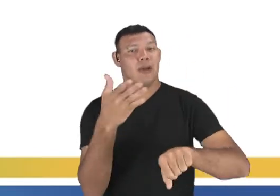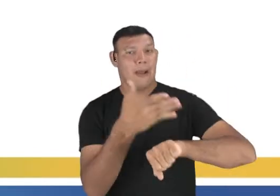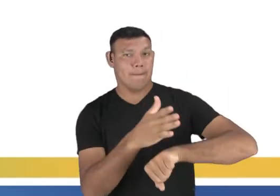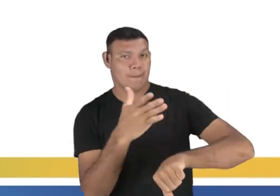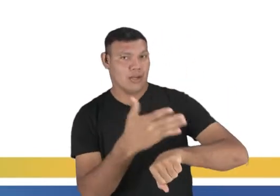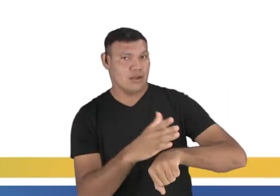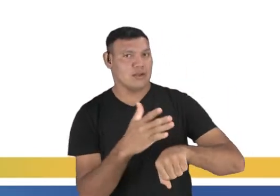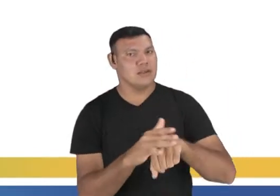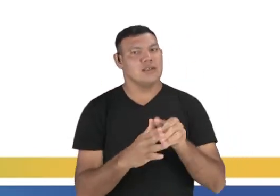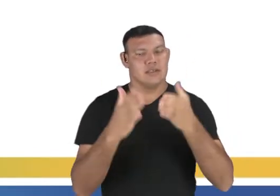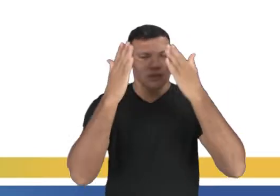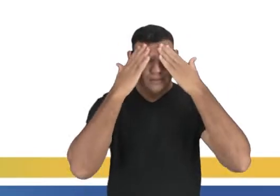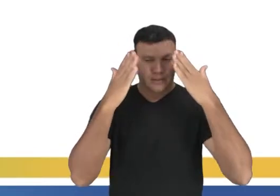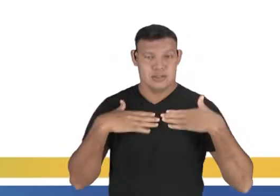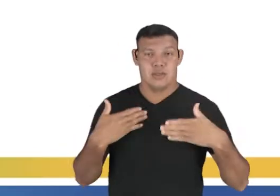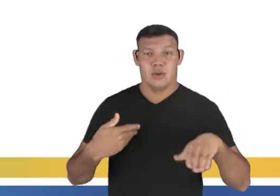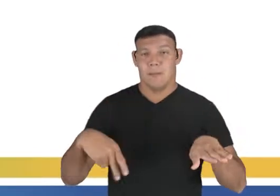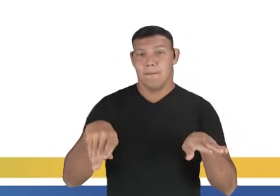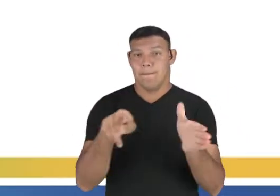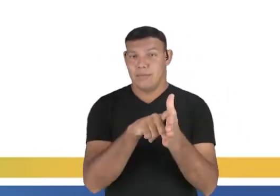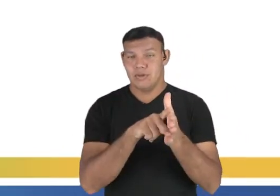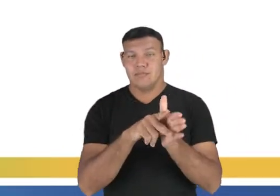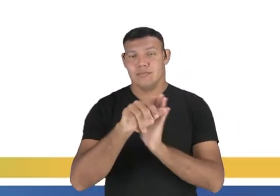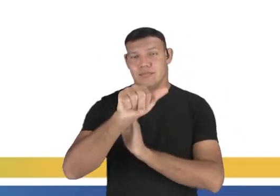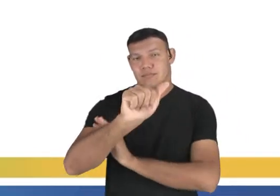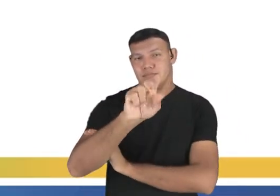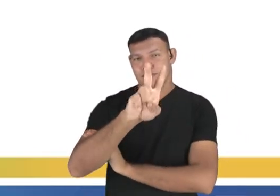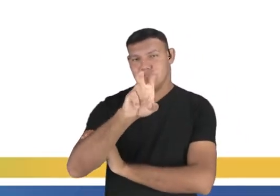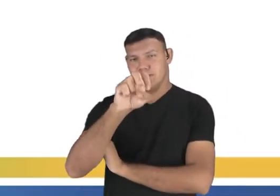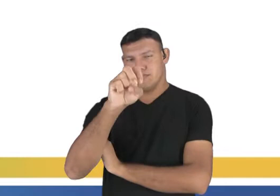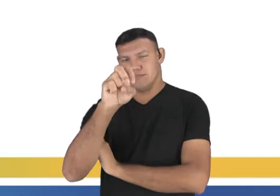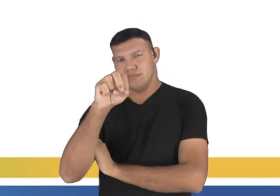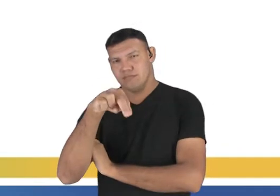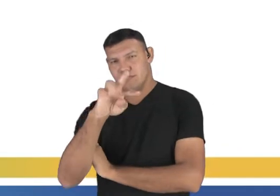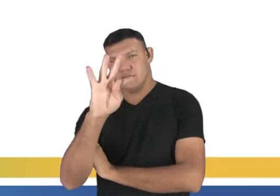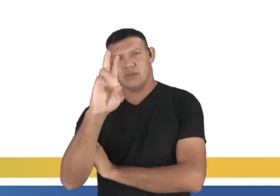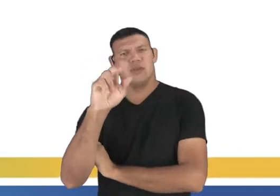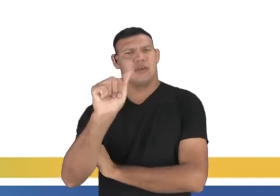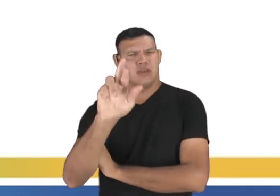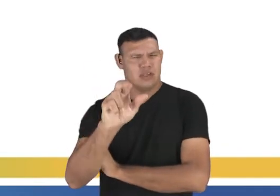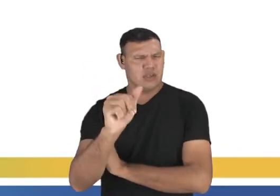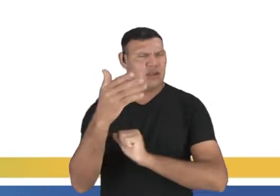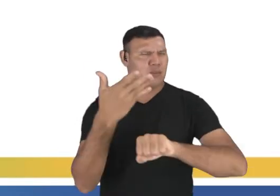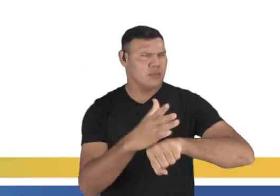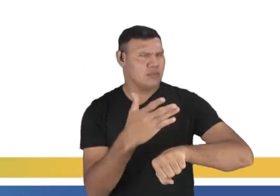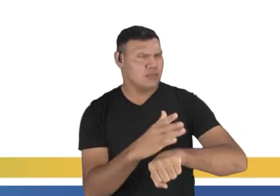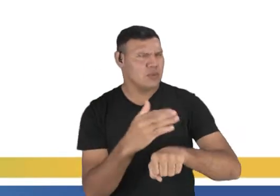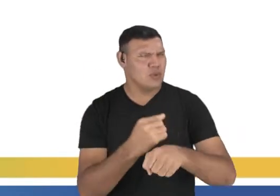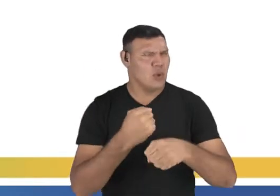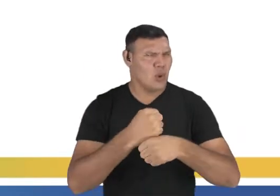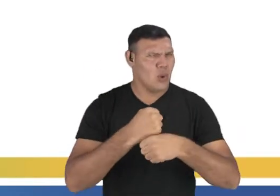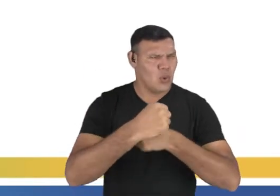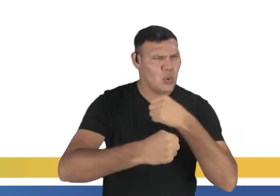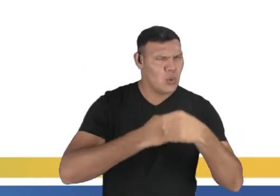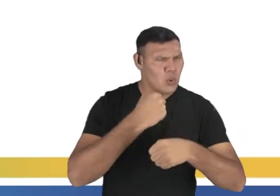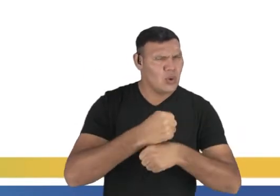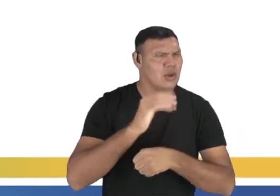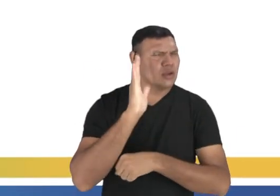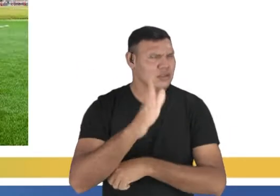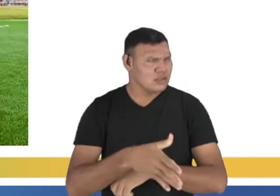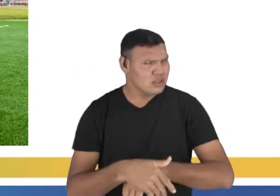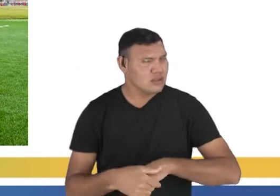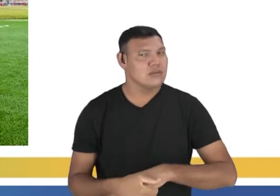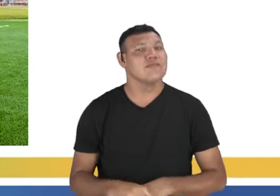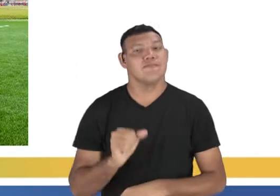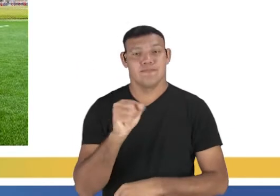corporais de aventura. Professor, a gente trabalha com todas essas práticas corporais? Sim, durante todo o ano letivo sim, e eu vou te provar na